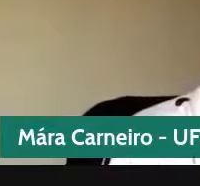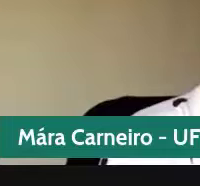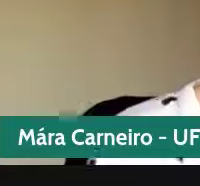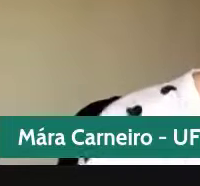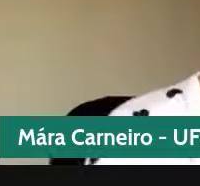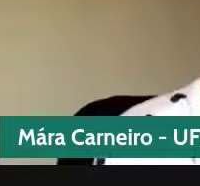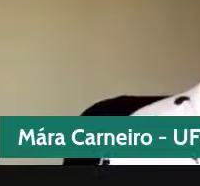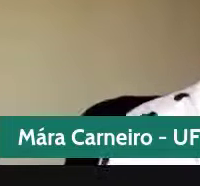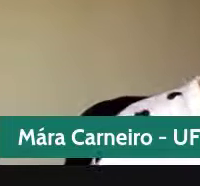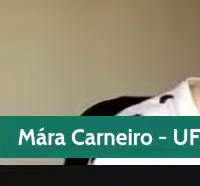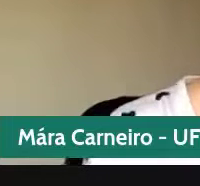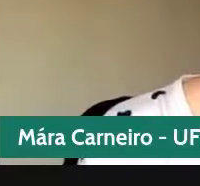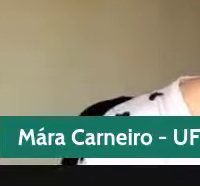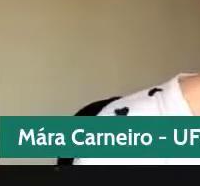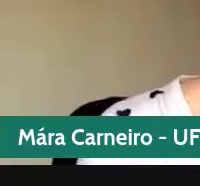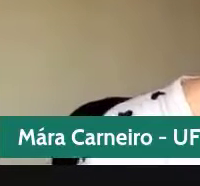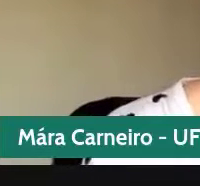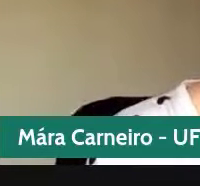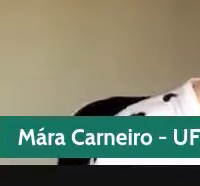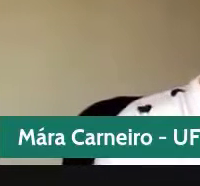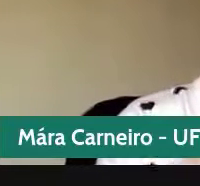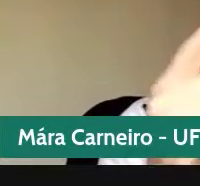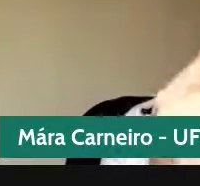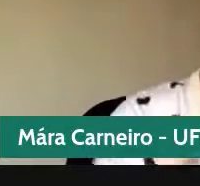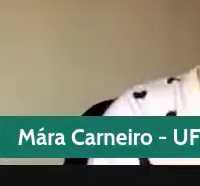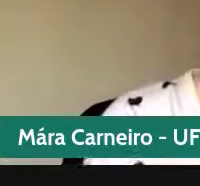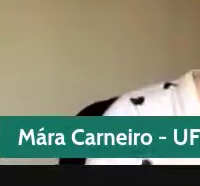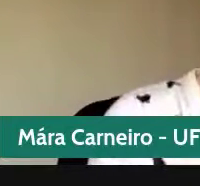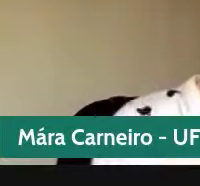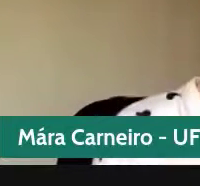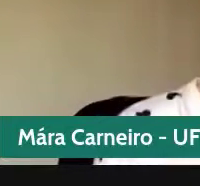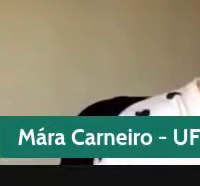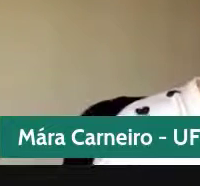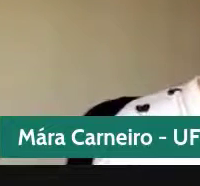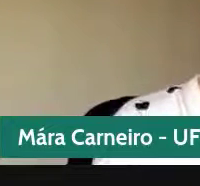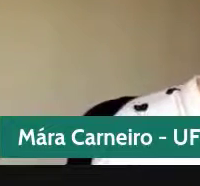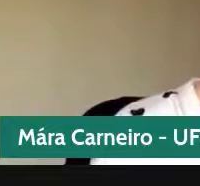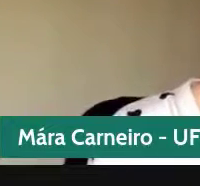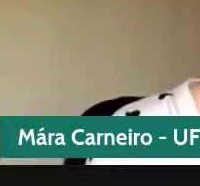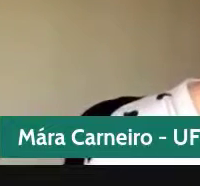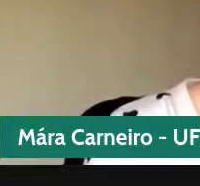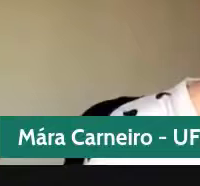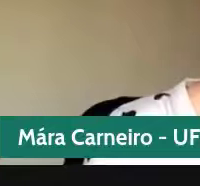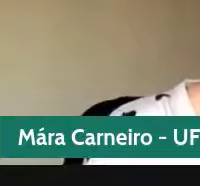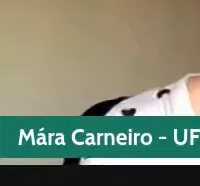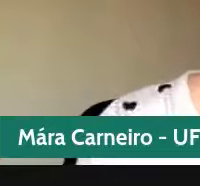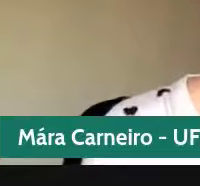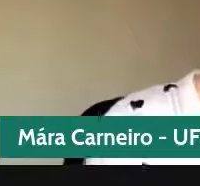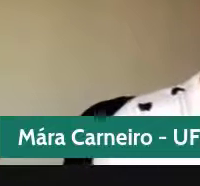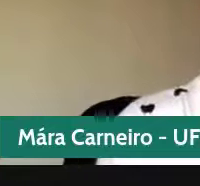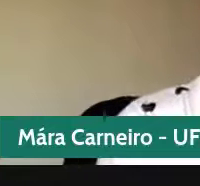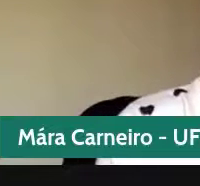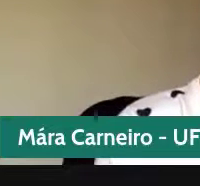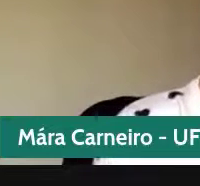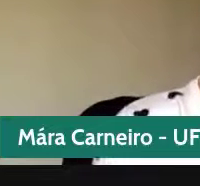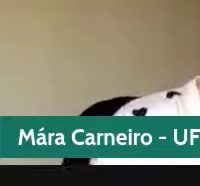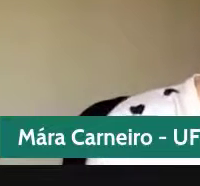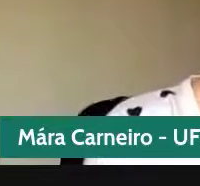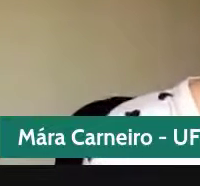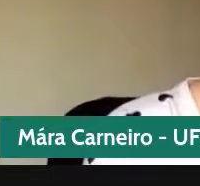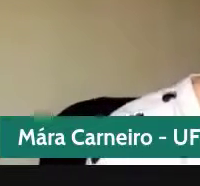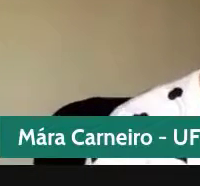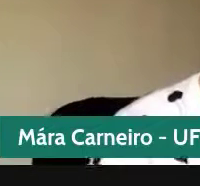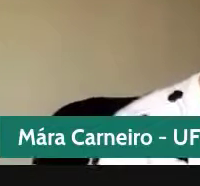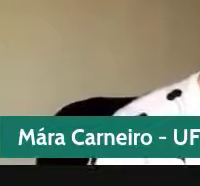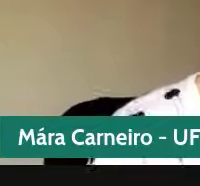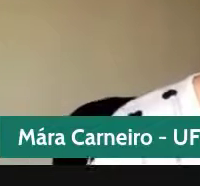Acho que agora tu desliga um pouquinho o teu para não dar eco. Então, boa tarde. A professora Maria da